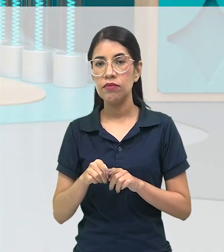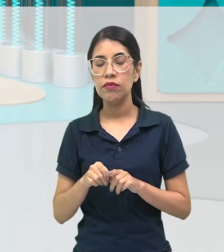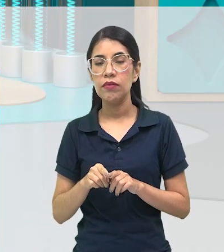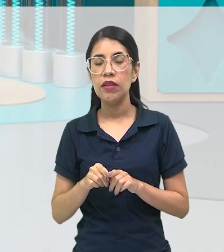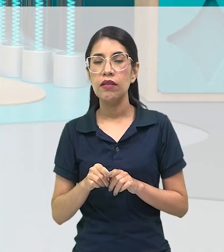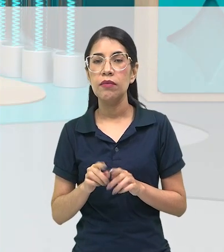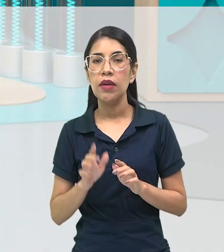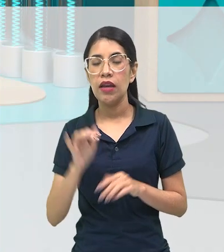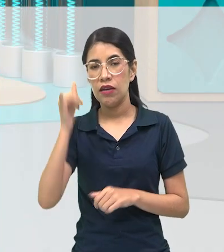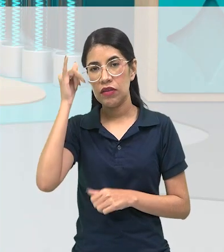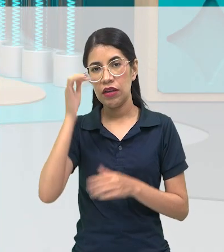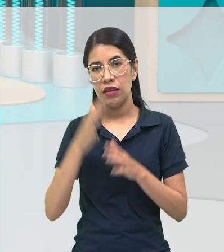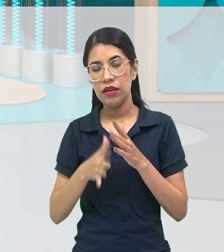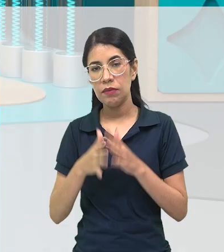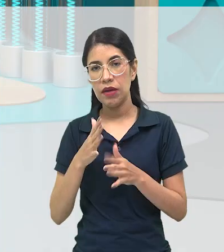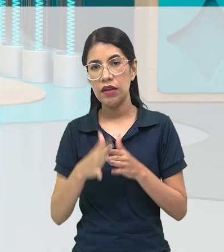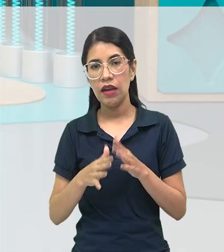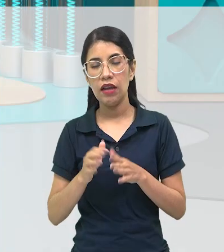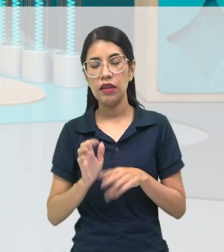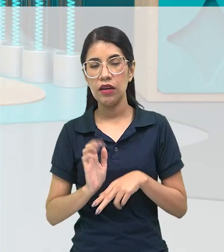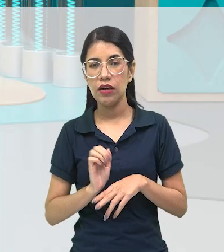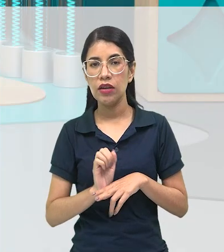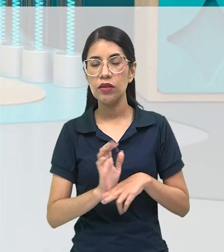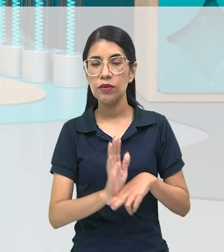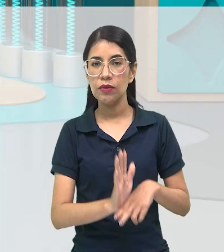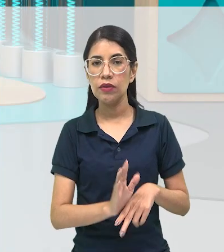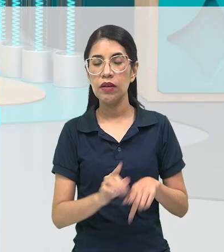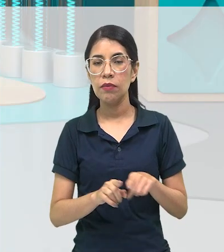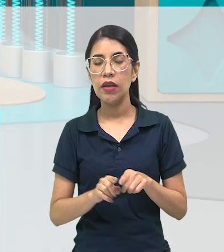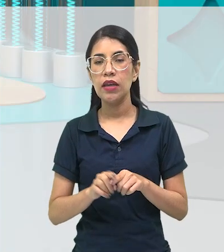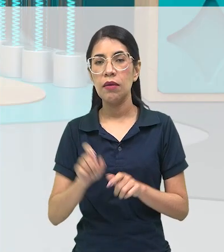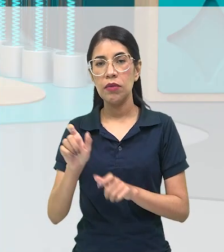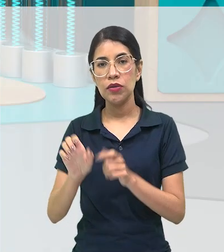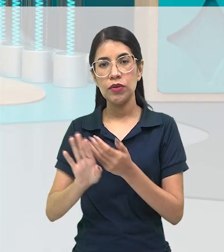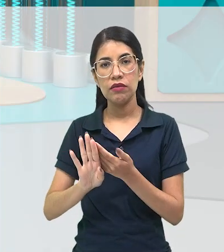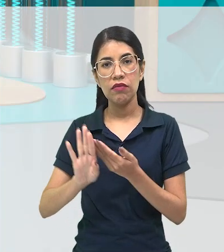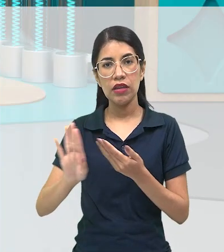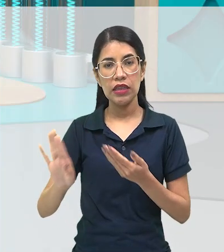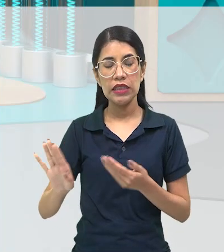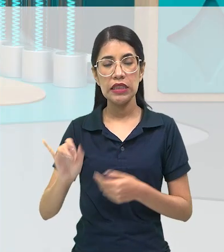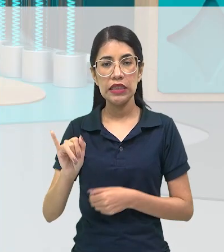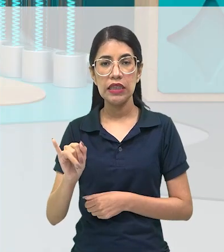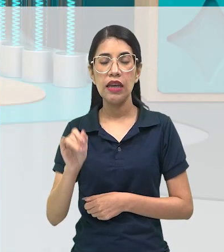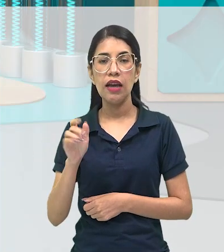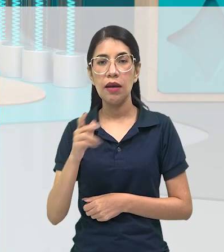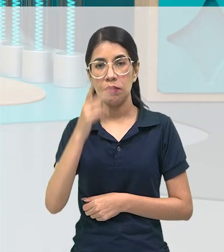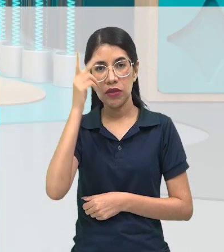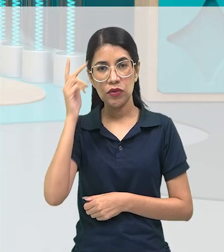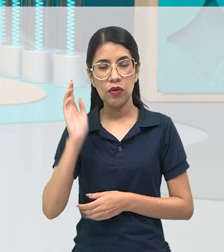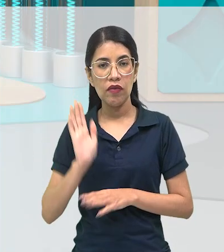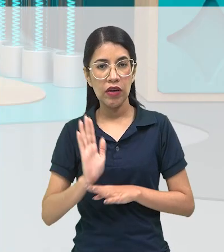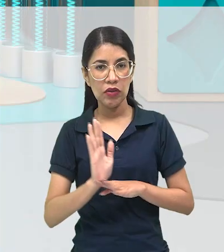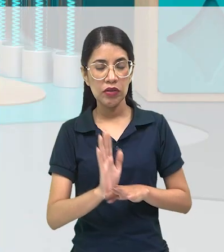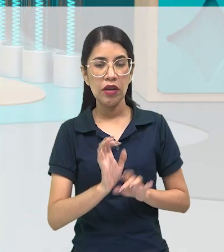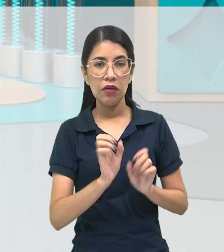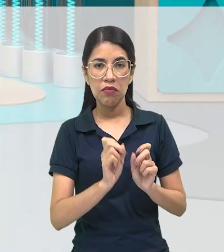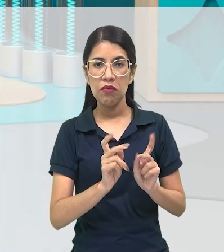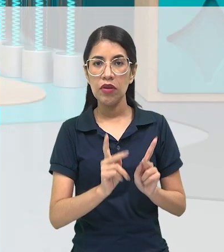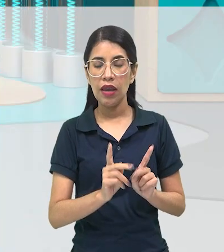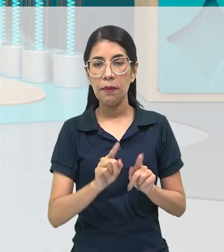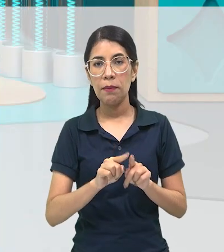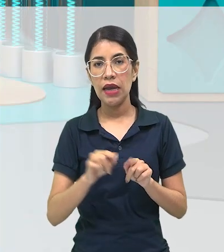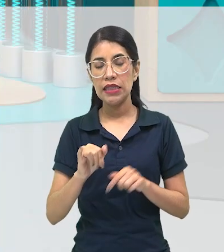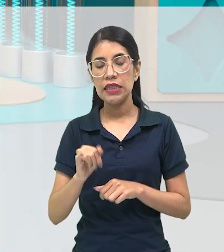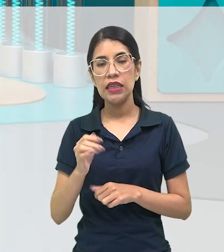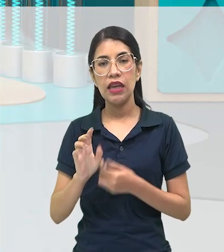socorros. Então, afasta os curiosos. Se não for pessoa que vá ajudar de fato, afasta, peça para desligar